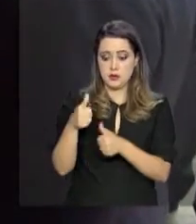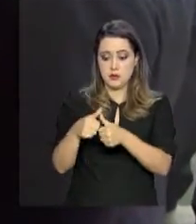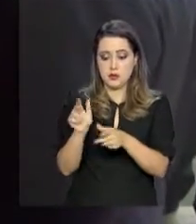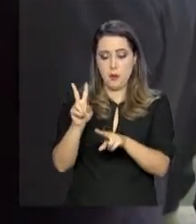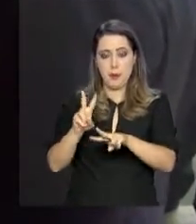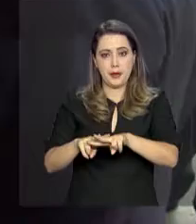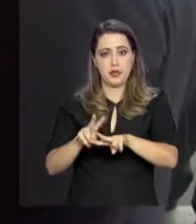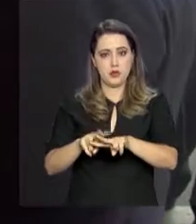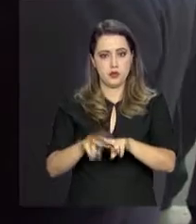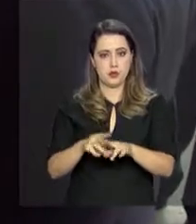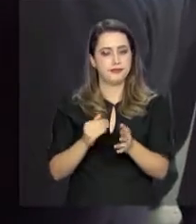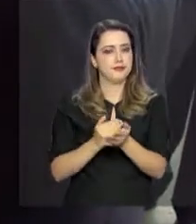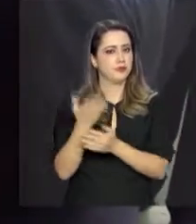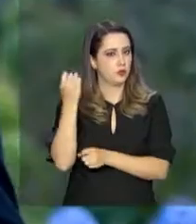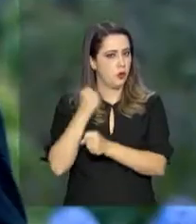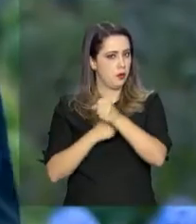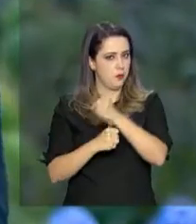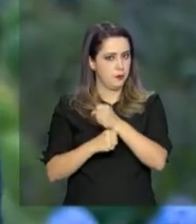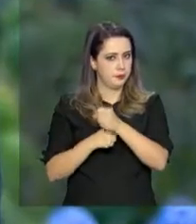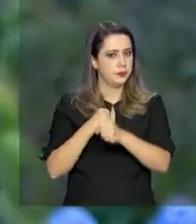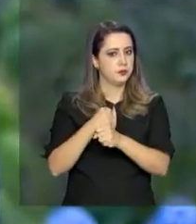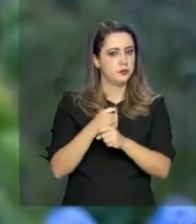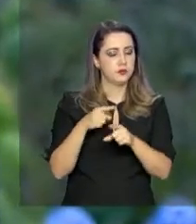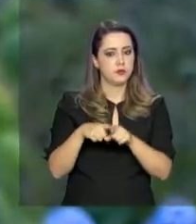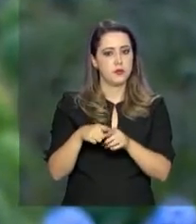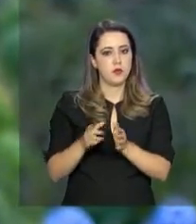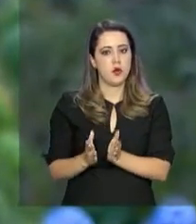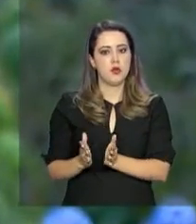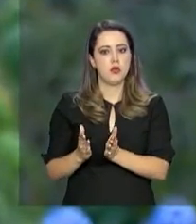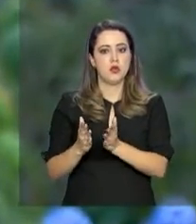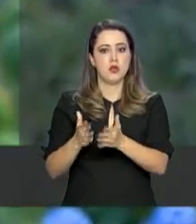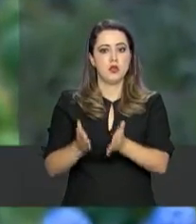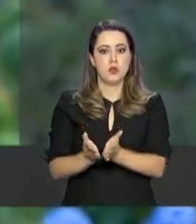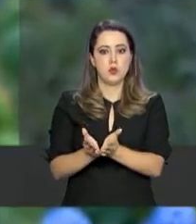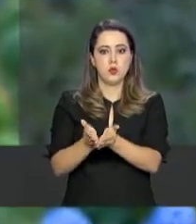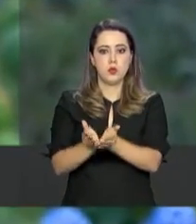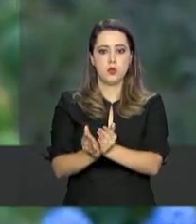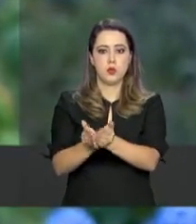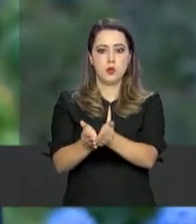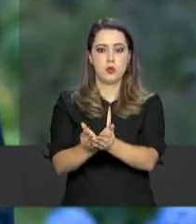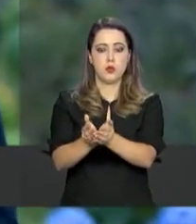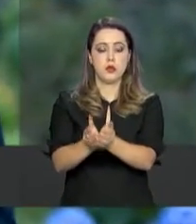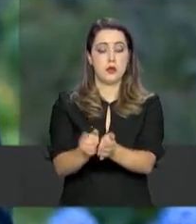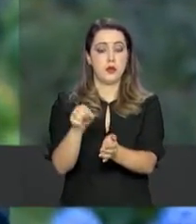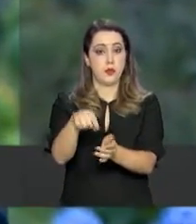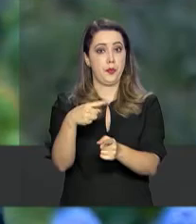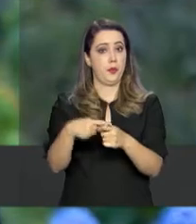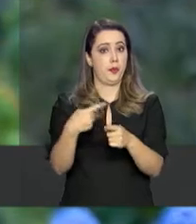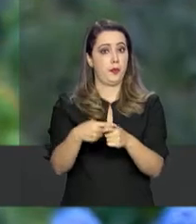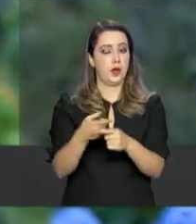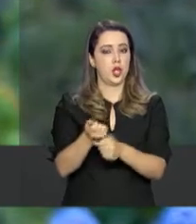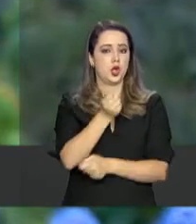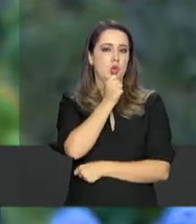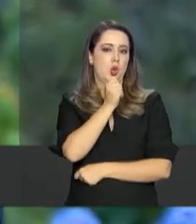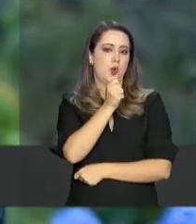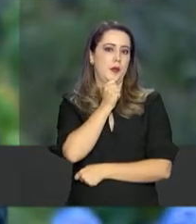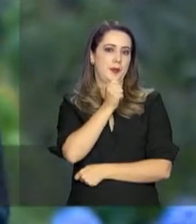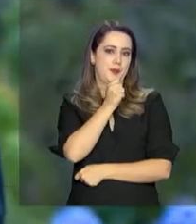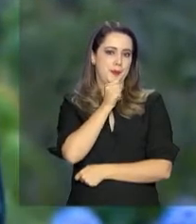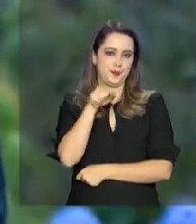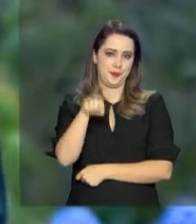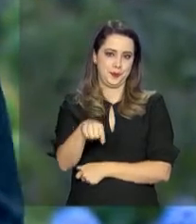africano desde o ano passado os velejadores foram condenados pela justiça local por tráfico internacional de